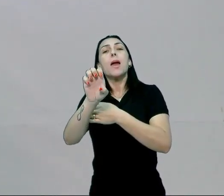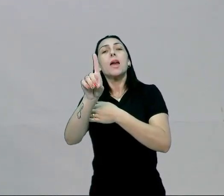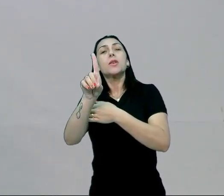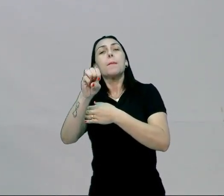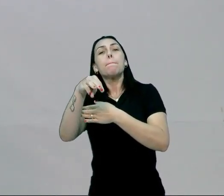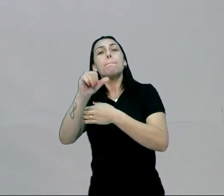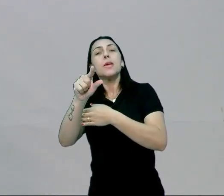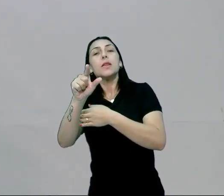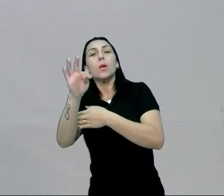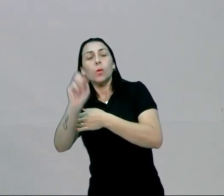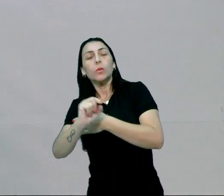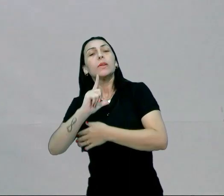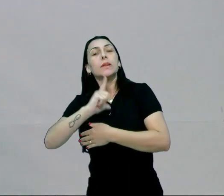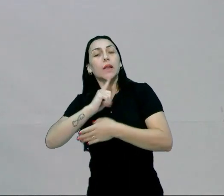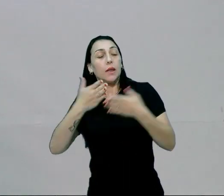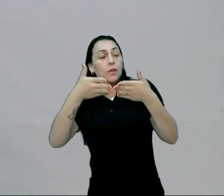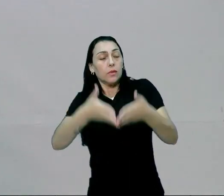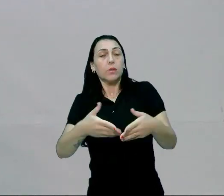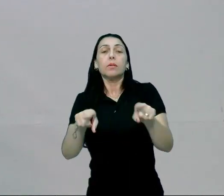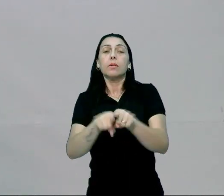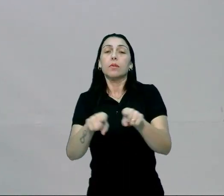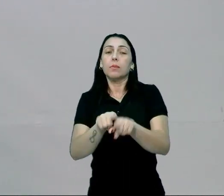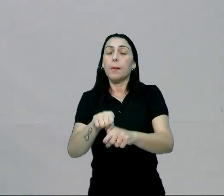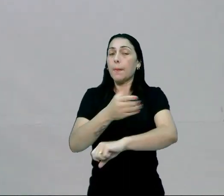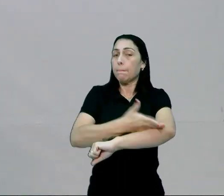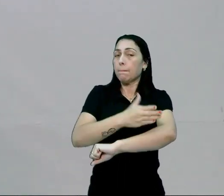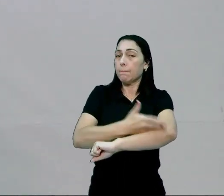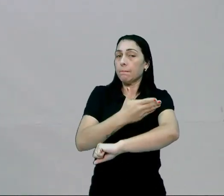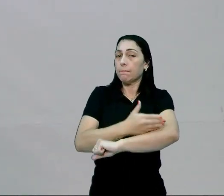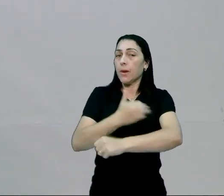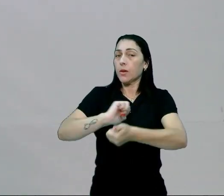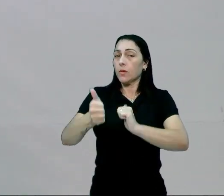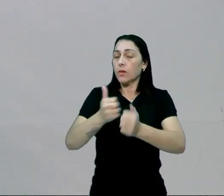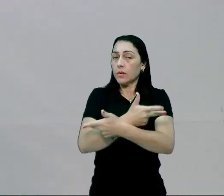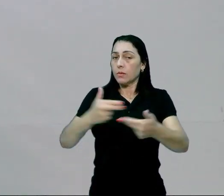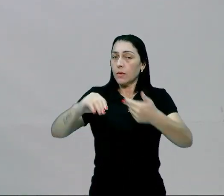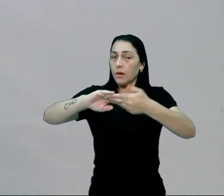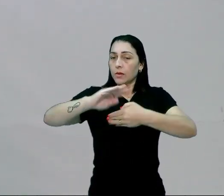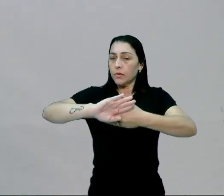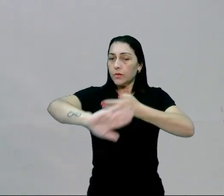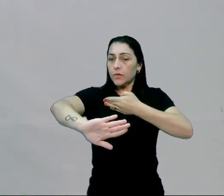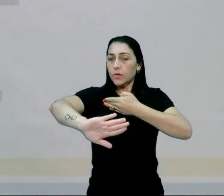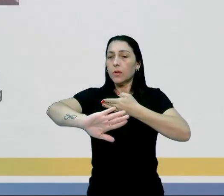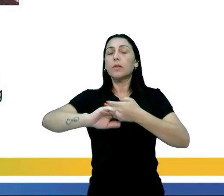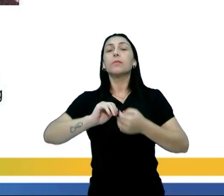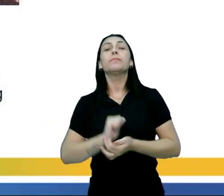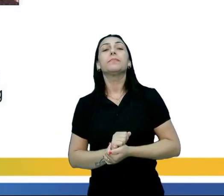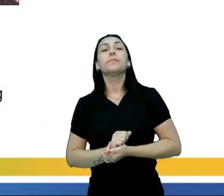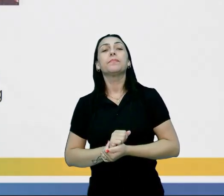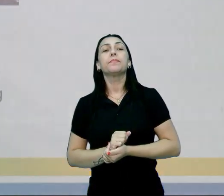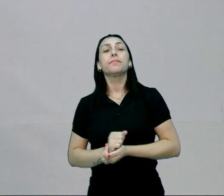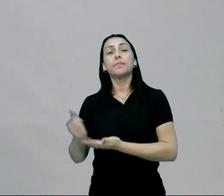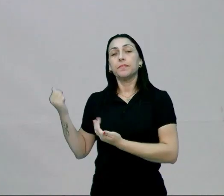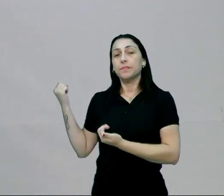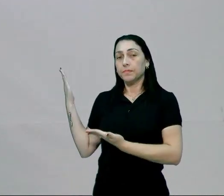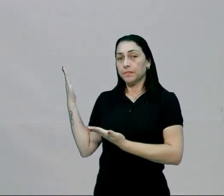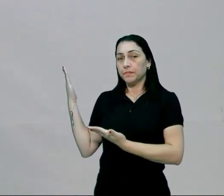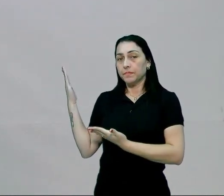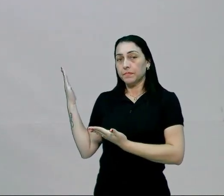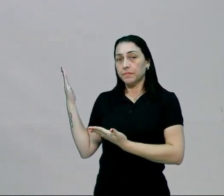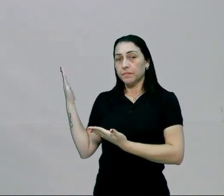engano. Então a gente tem todo esse direcionamento para a prática com esporte de divisória. Beleza? Tranquilo? Aqui,